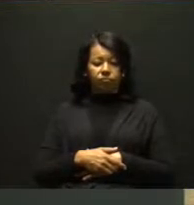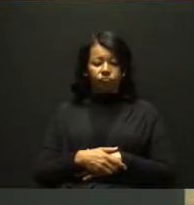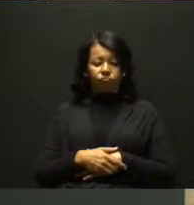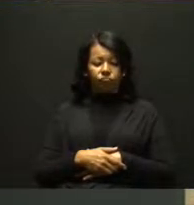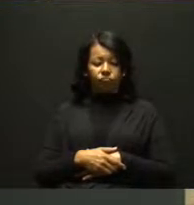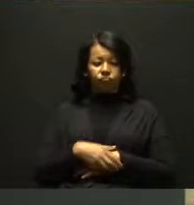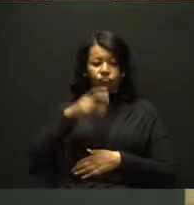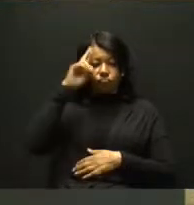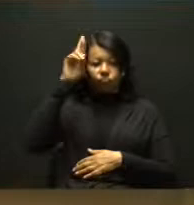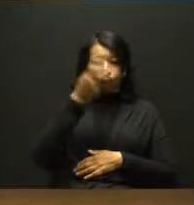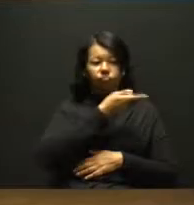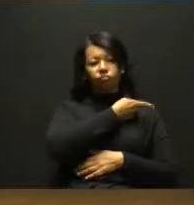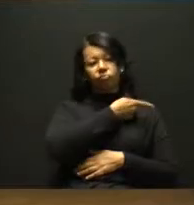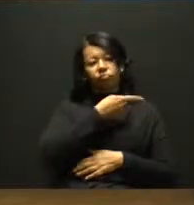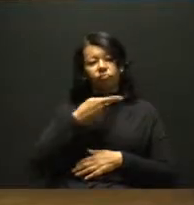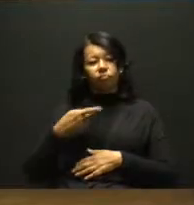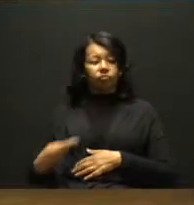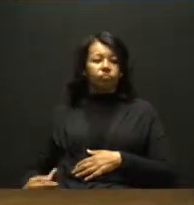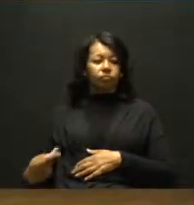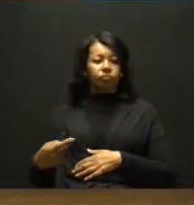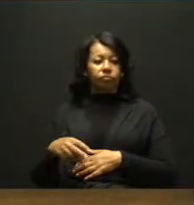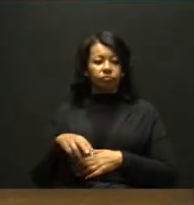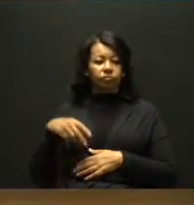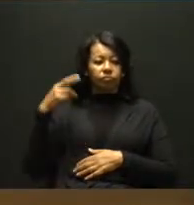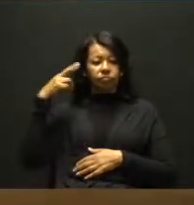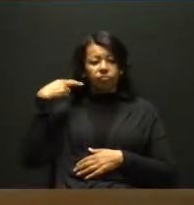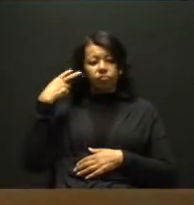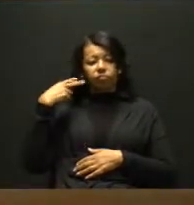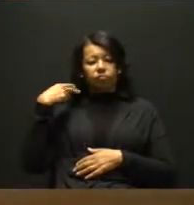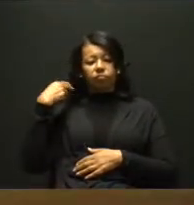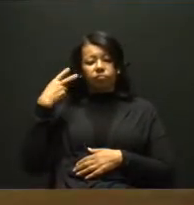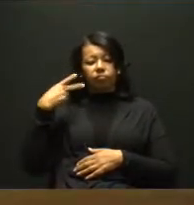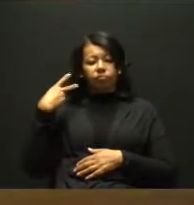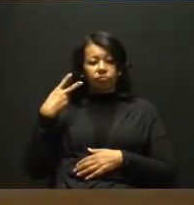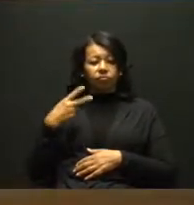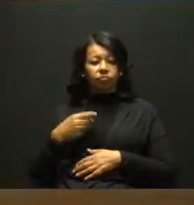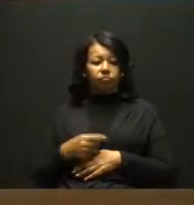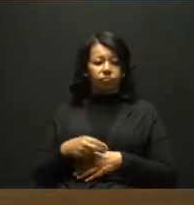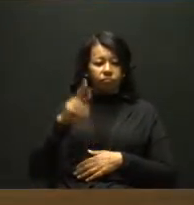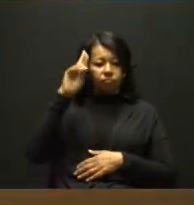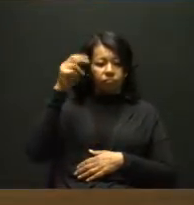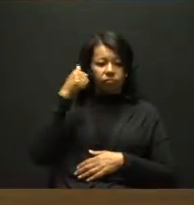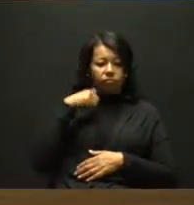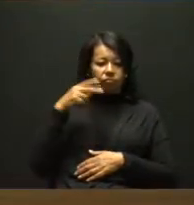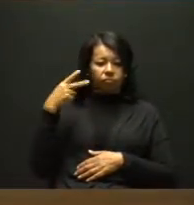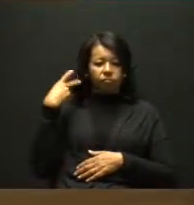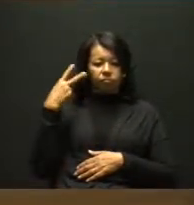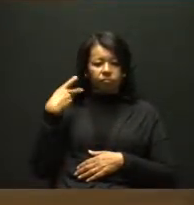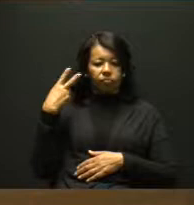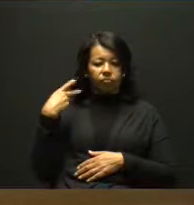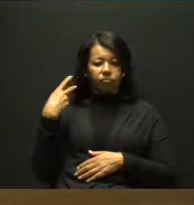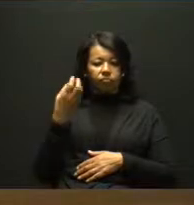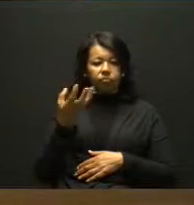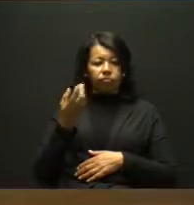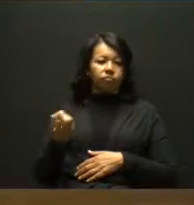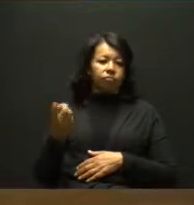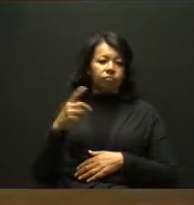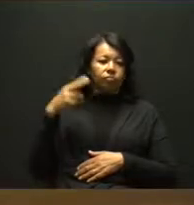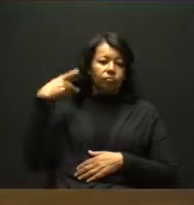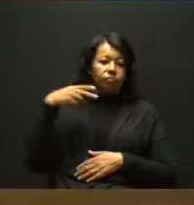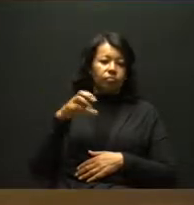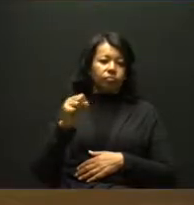o presidente os vereadores senhora vereadora era que o vereador